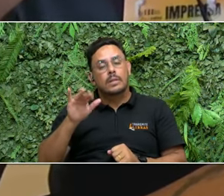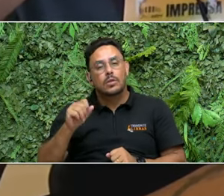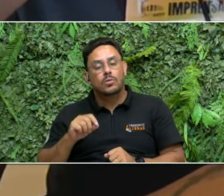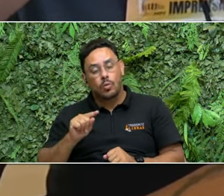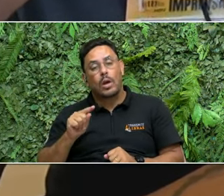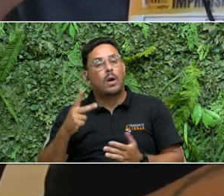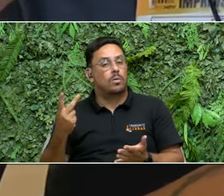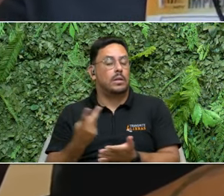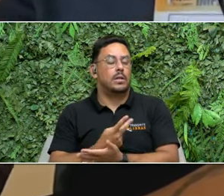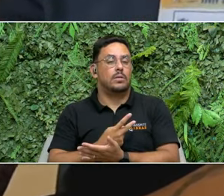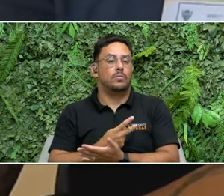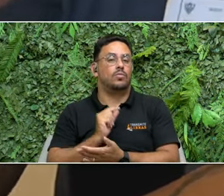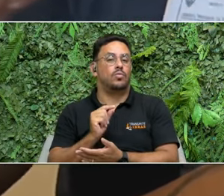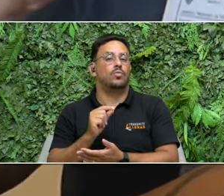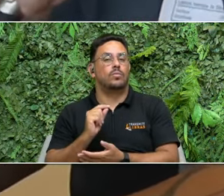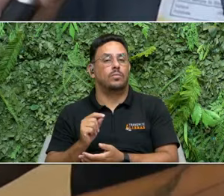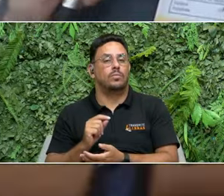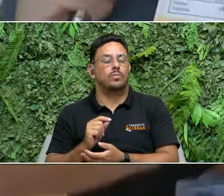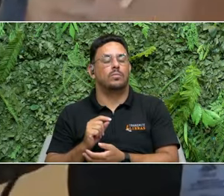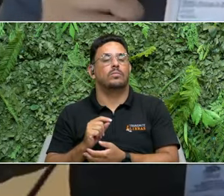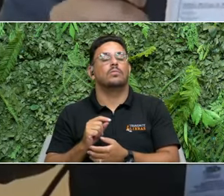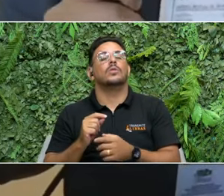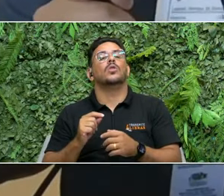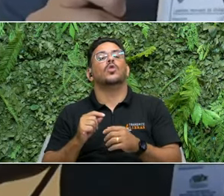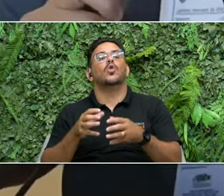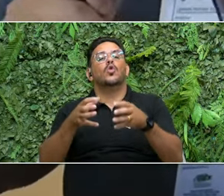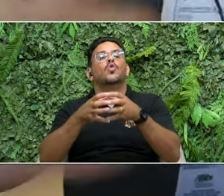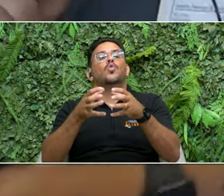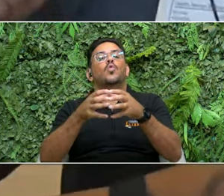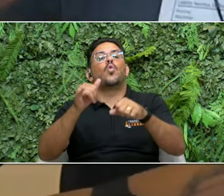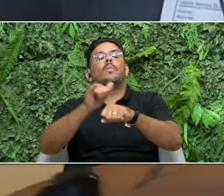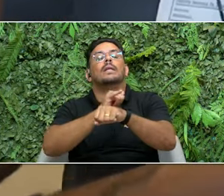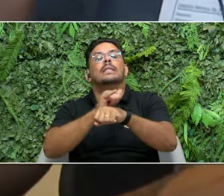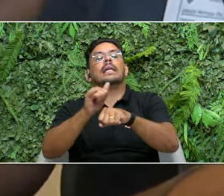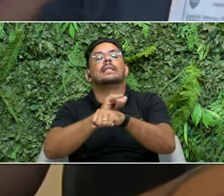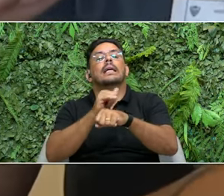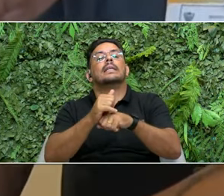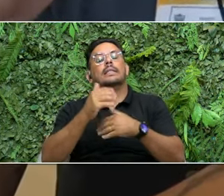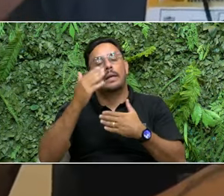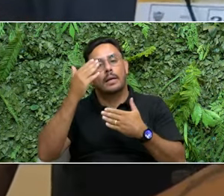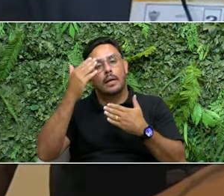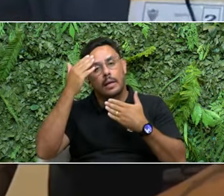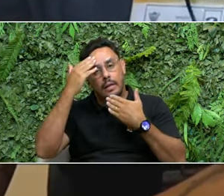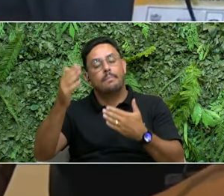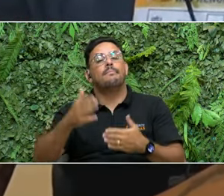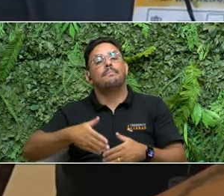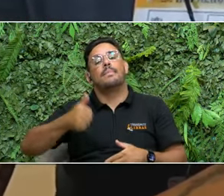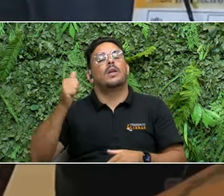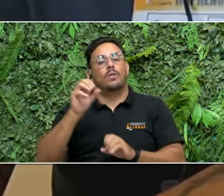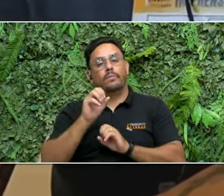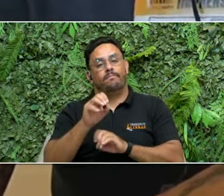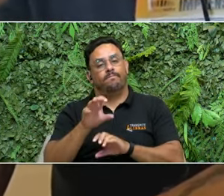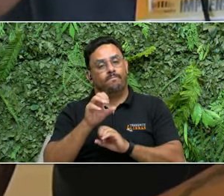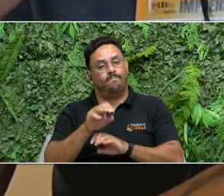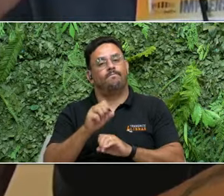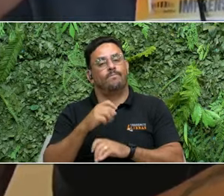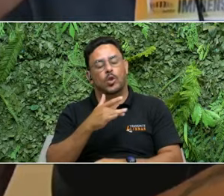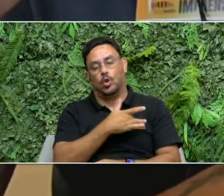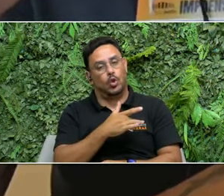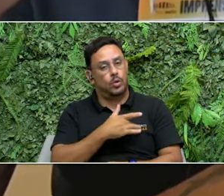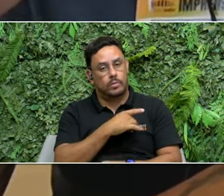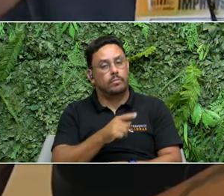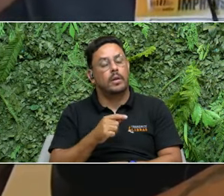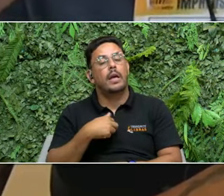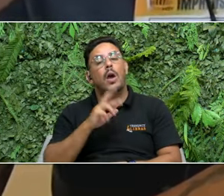alguma coisa em relação à parte tática tem agradado mais ao professor Nicolas aramon para mim ele vai